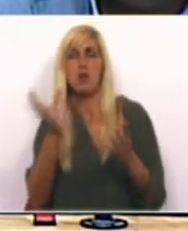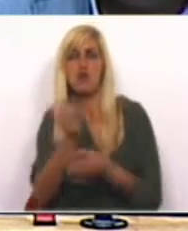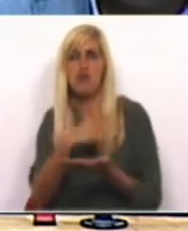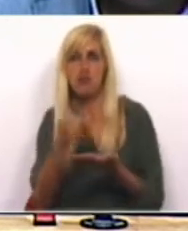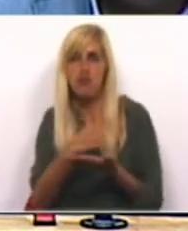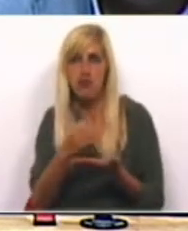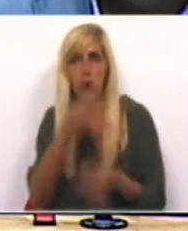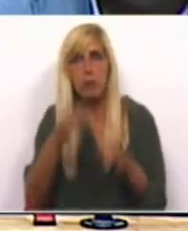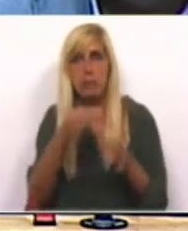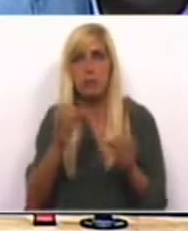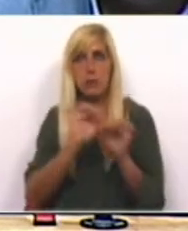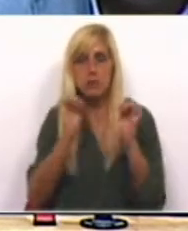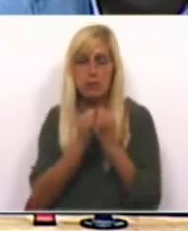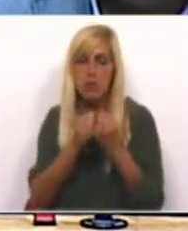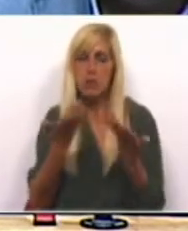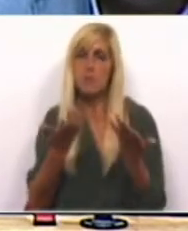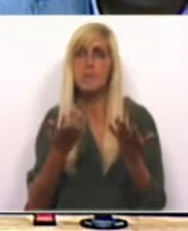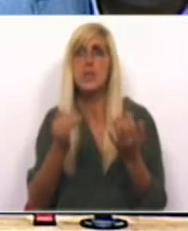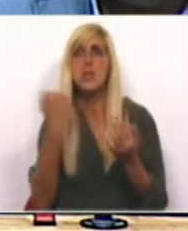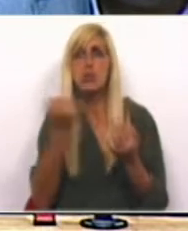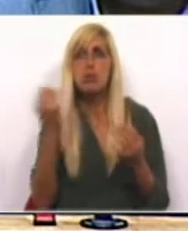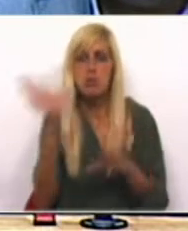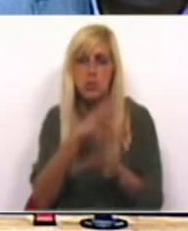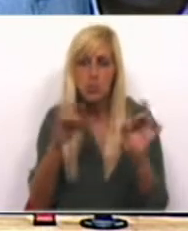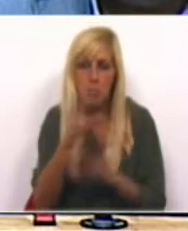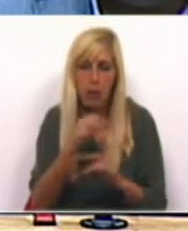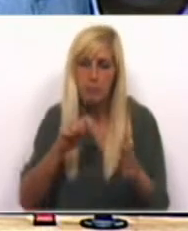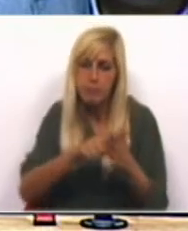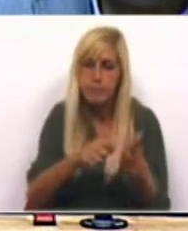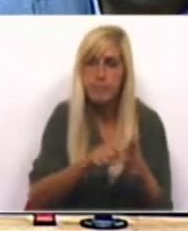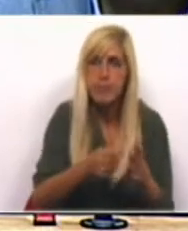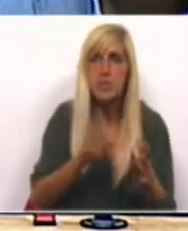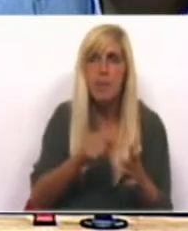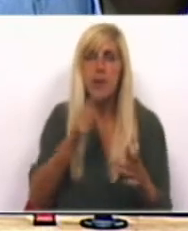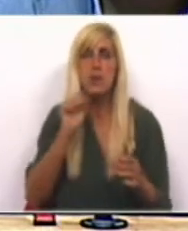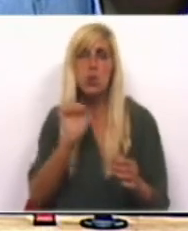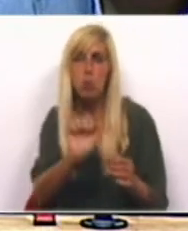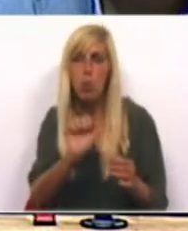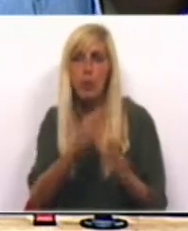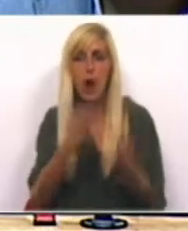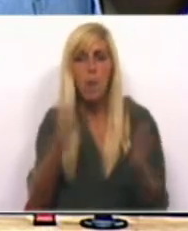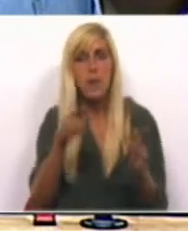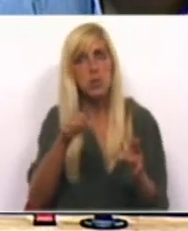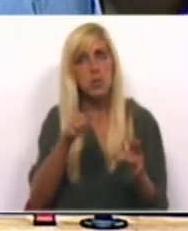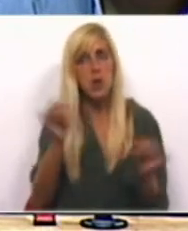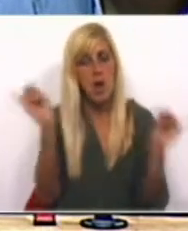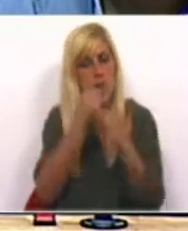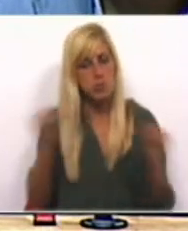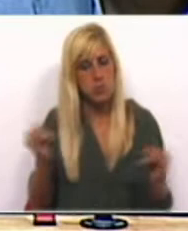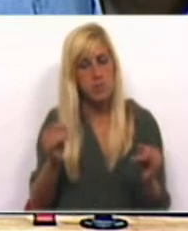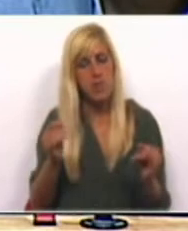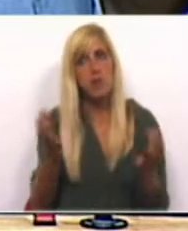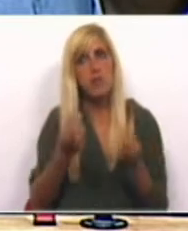social e perante as investidas das instituições europeias que se opuseram a este aumento, fosse impossível que o